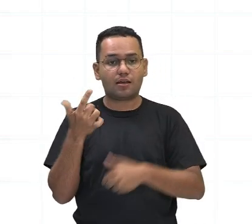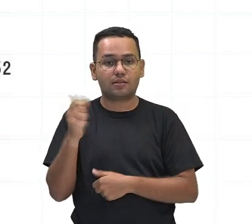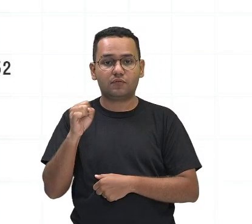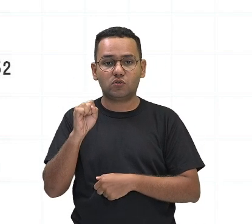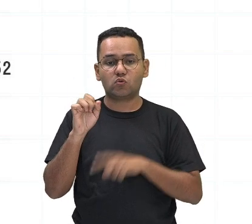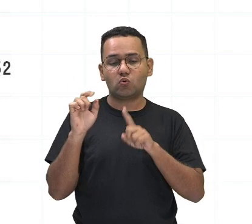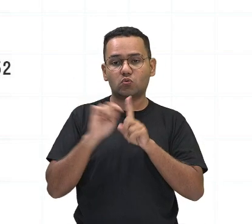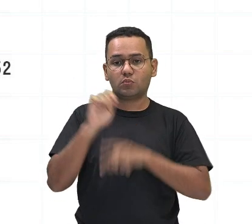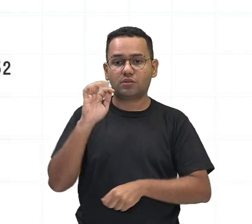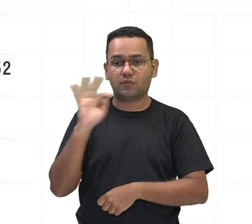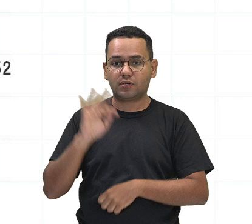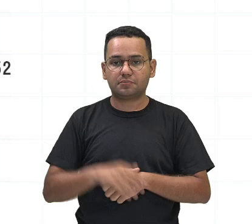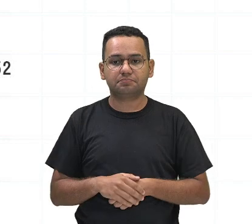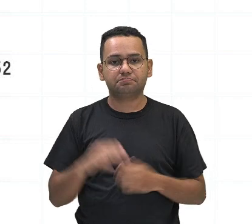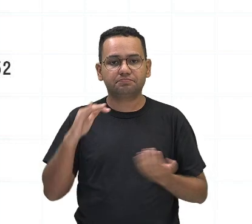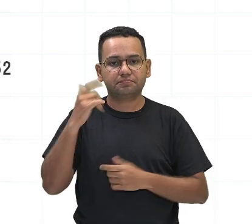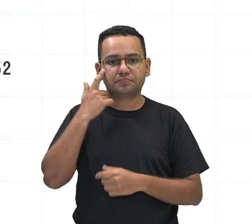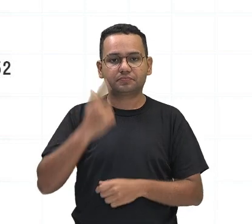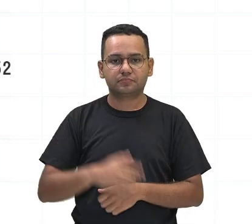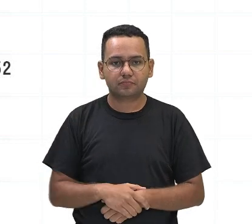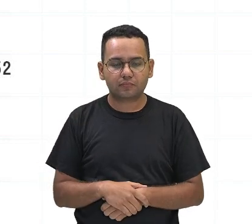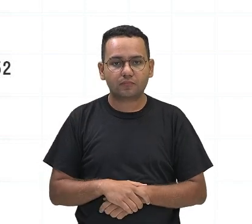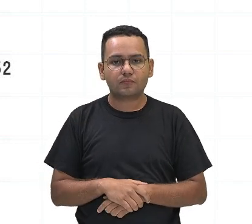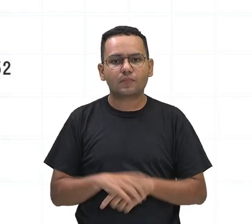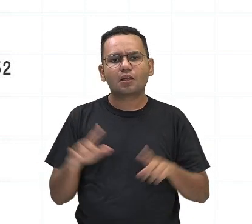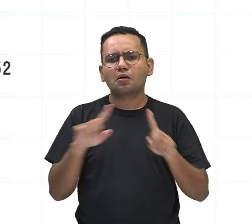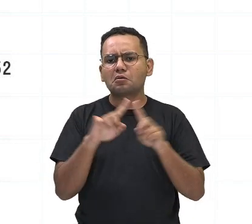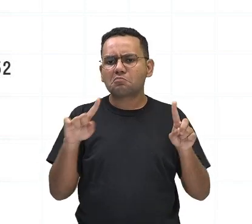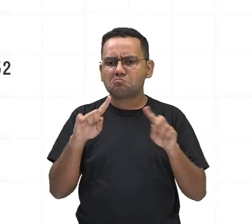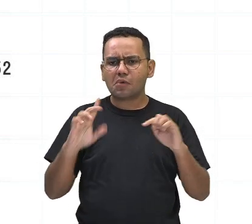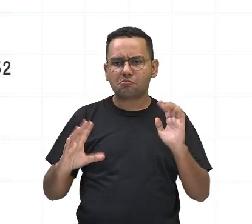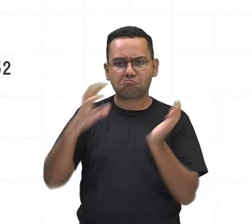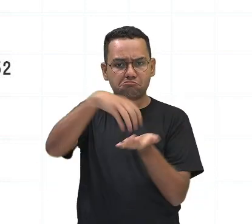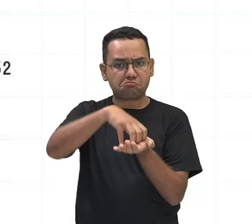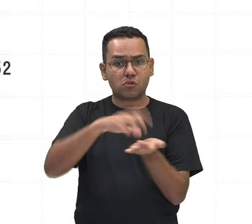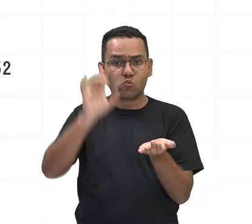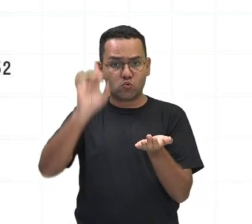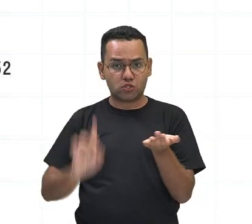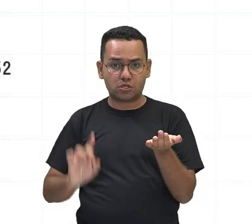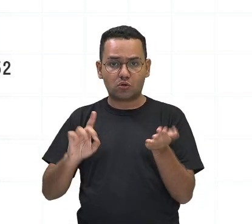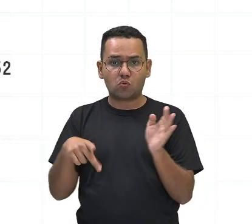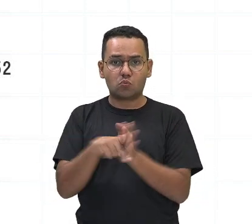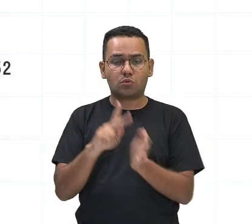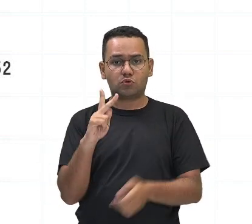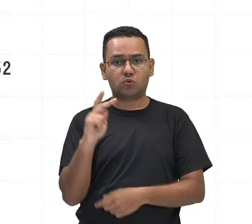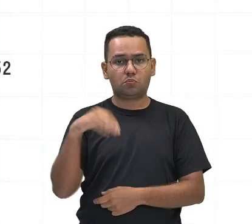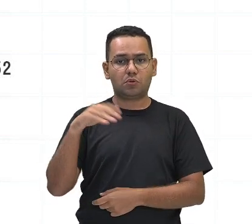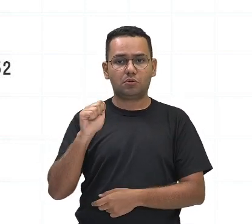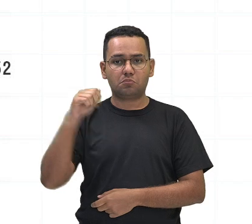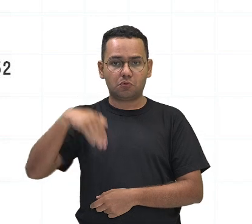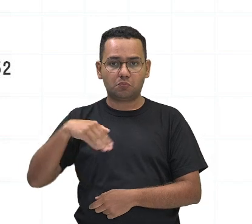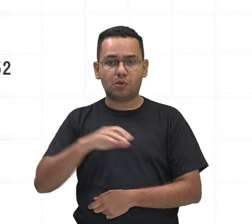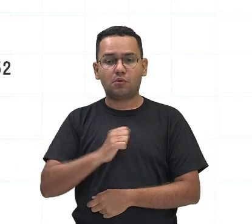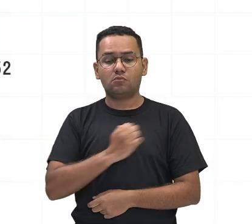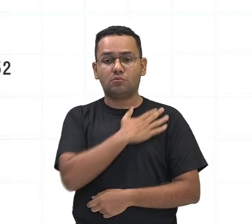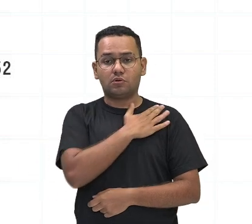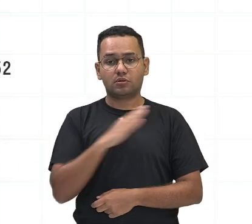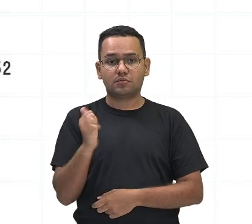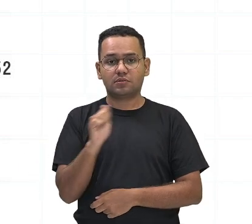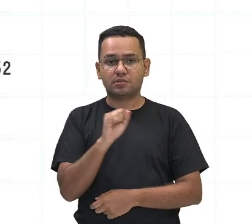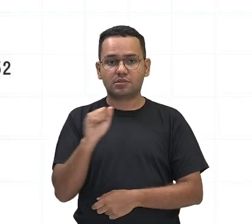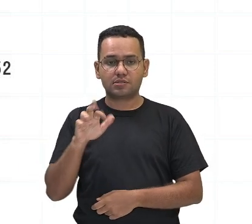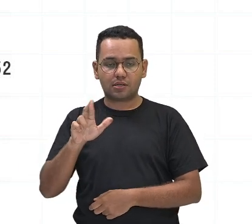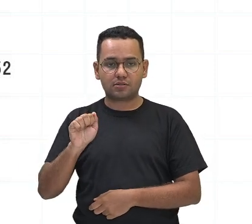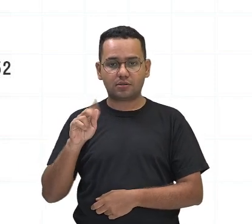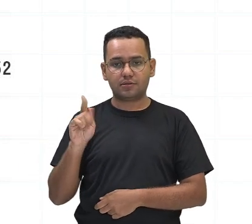seguinte: segundo o diretor de ensino, né, do Colégio da Polícia Militar, o Coronel César Andrade, todos